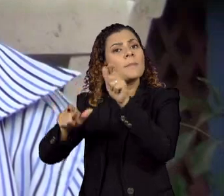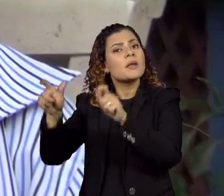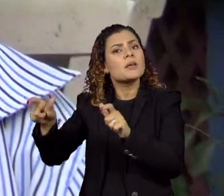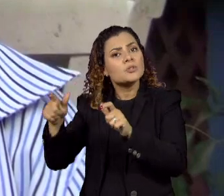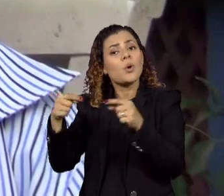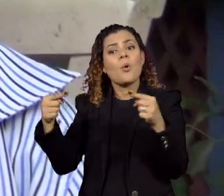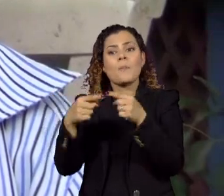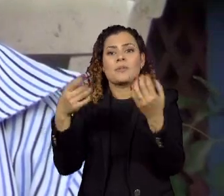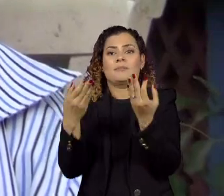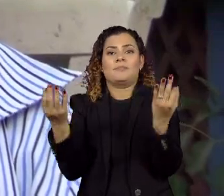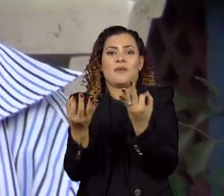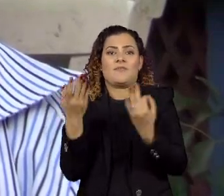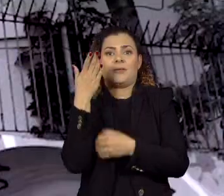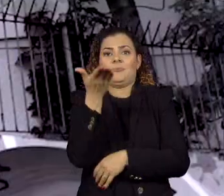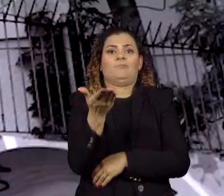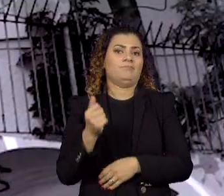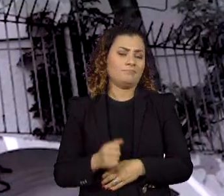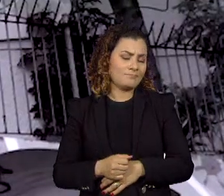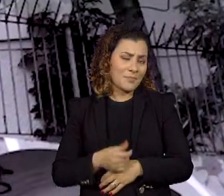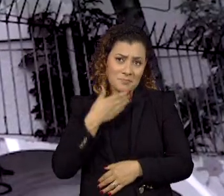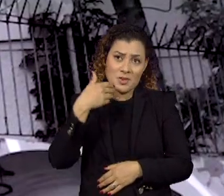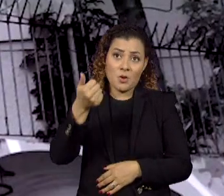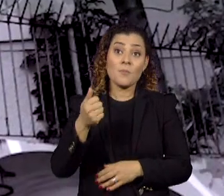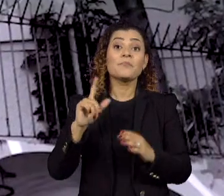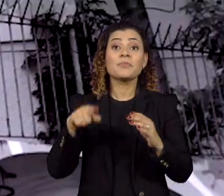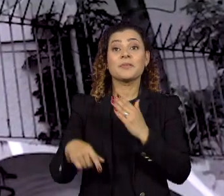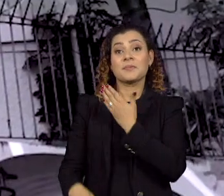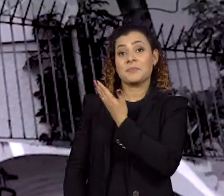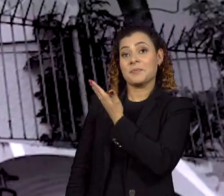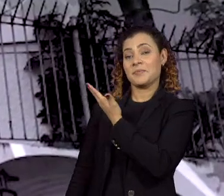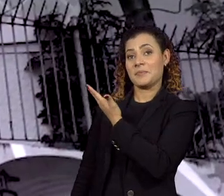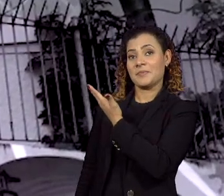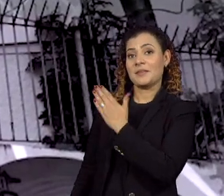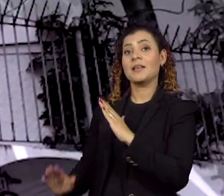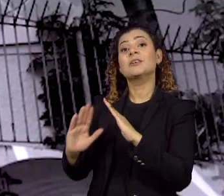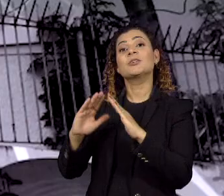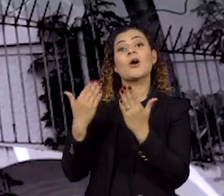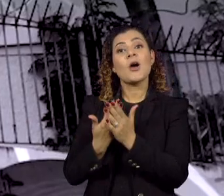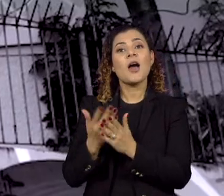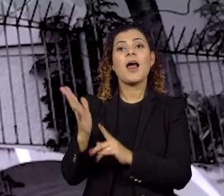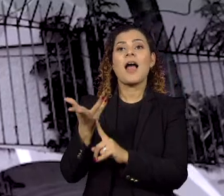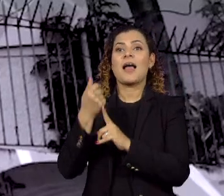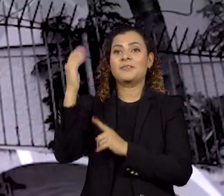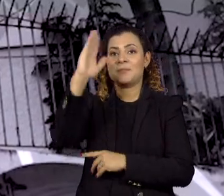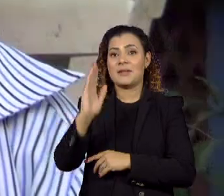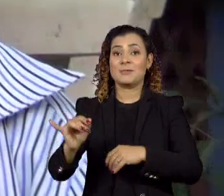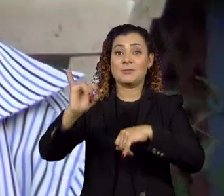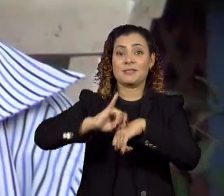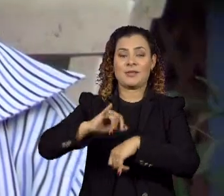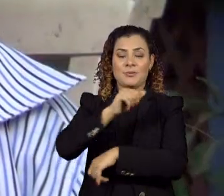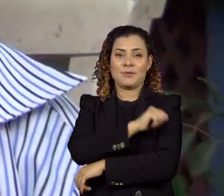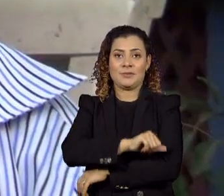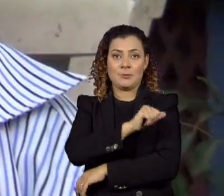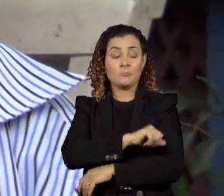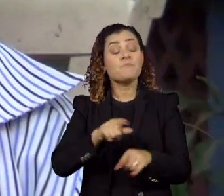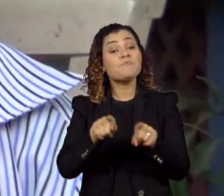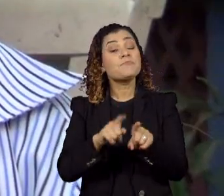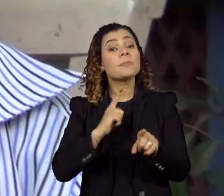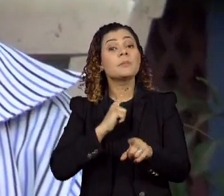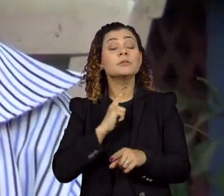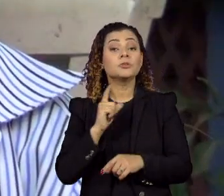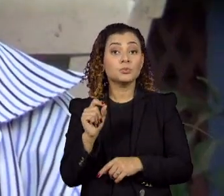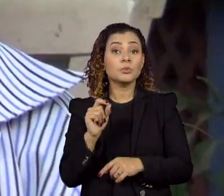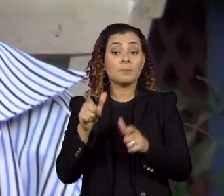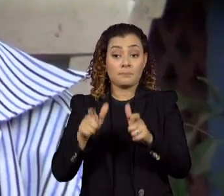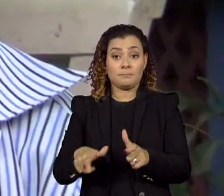ver com você. A Escolinha de Arte do Brasil, no centro da cidade, e tinha também,